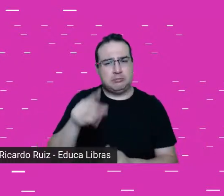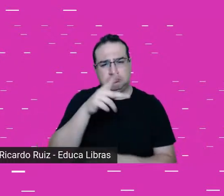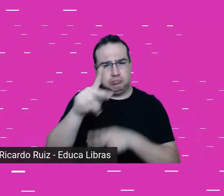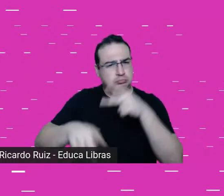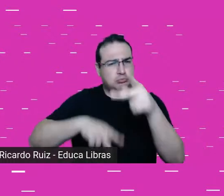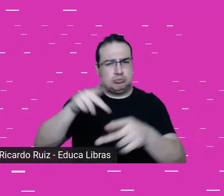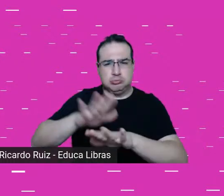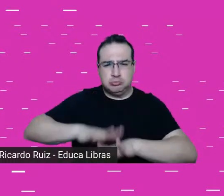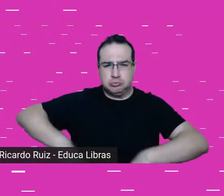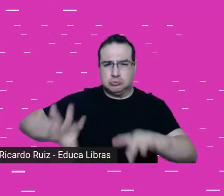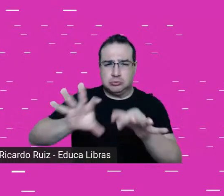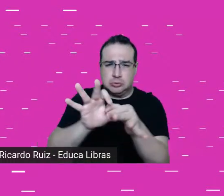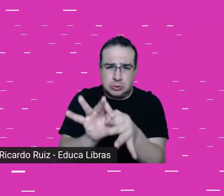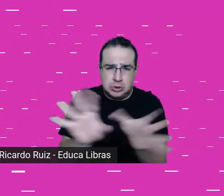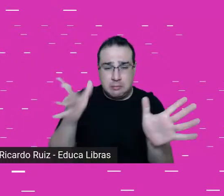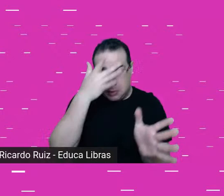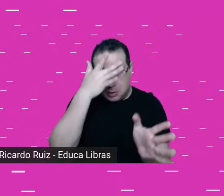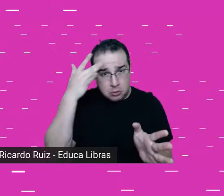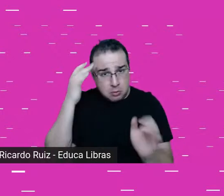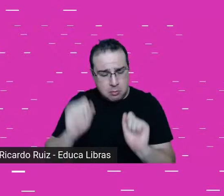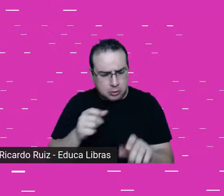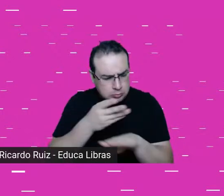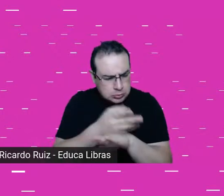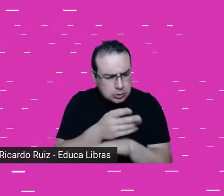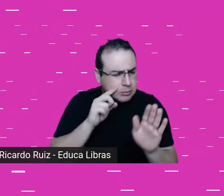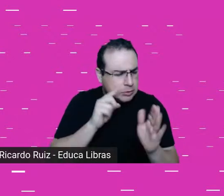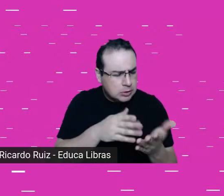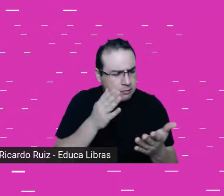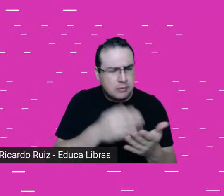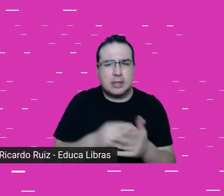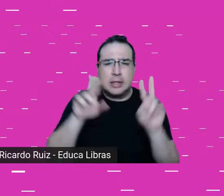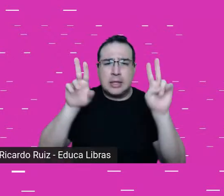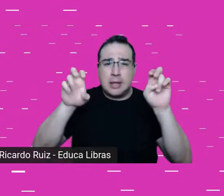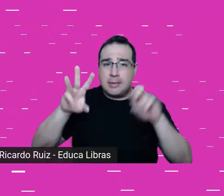essas programações que mobilizem o tema da memória.